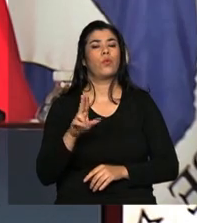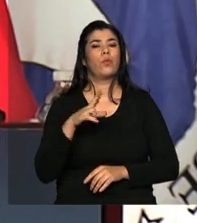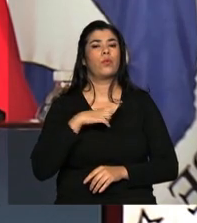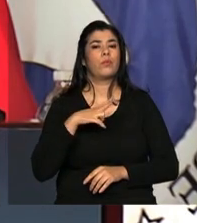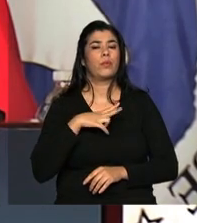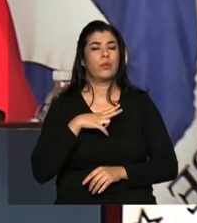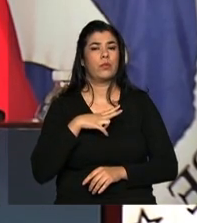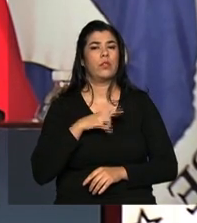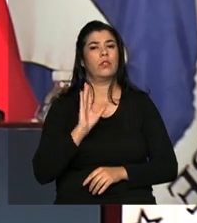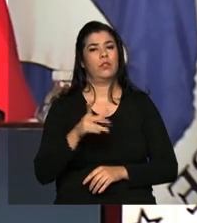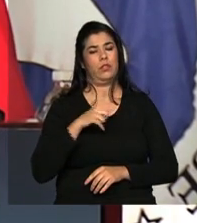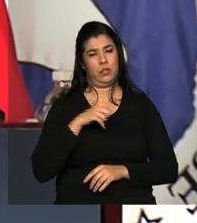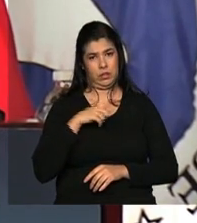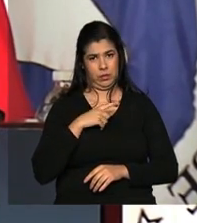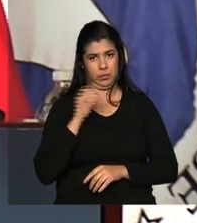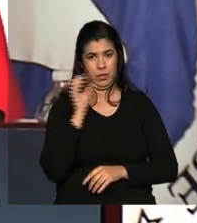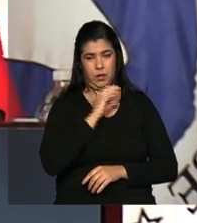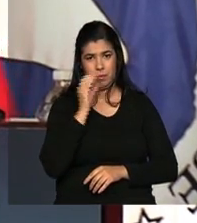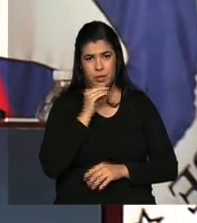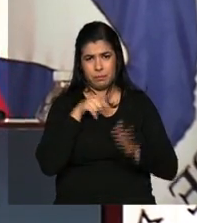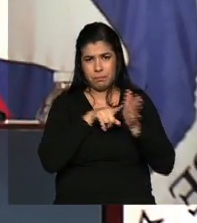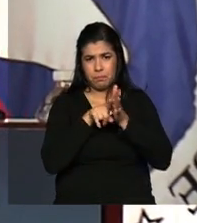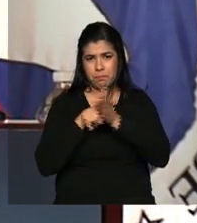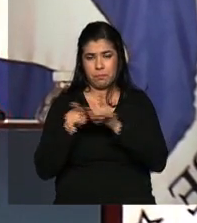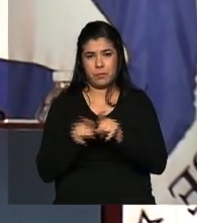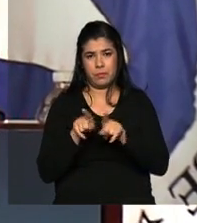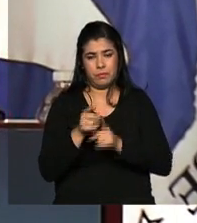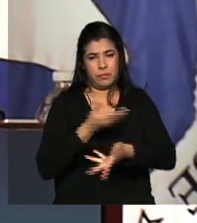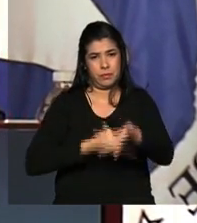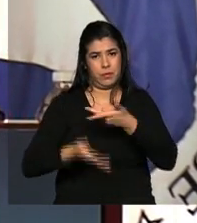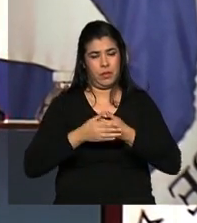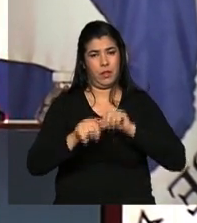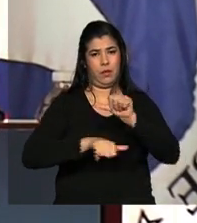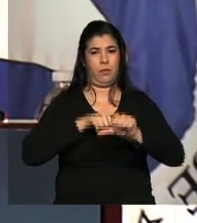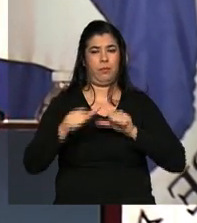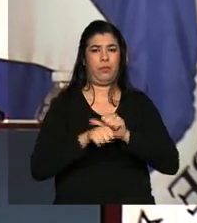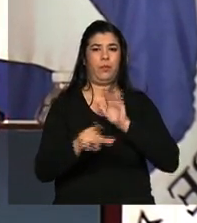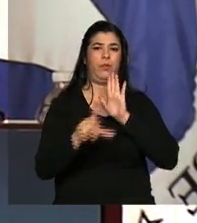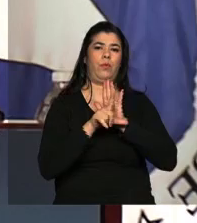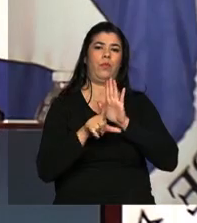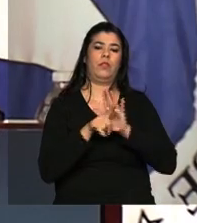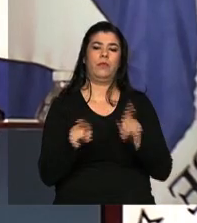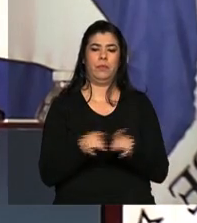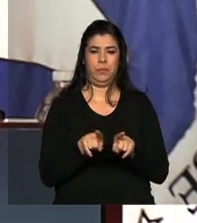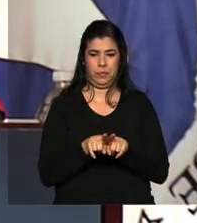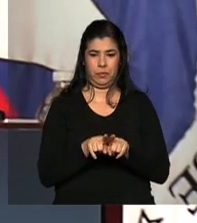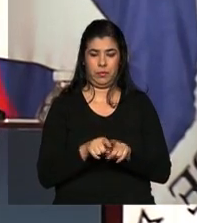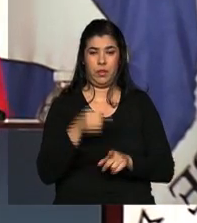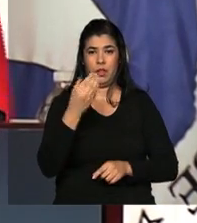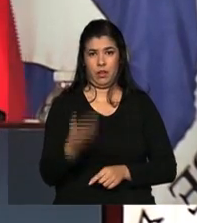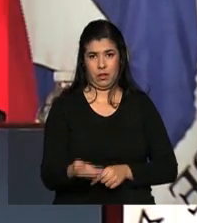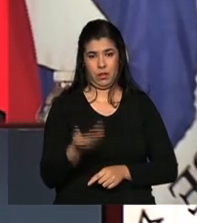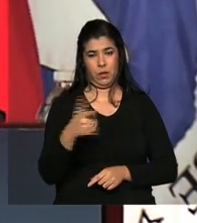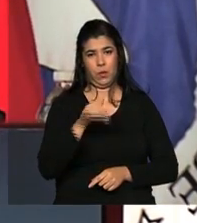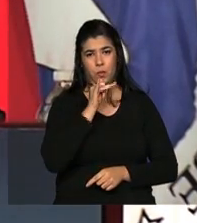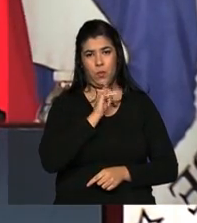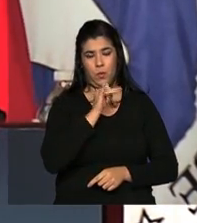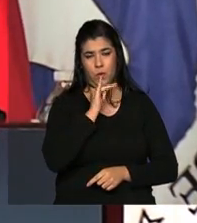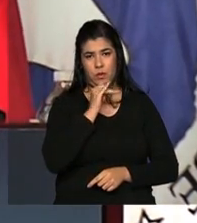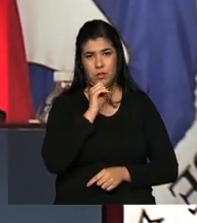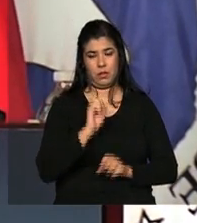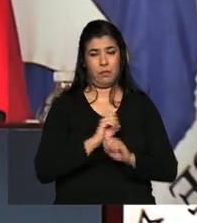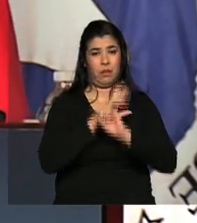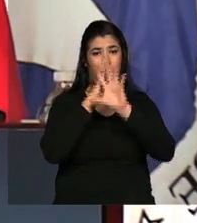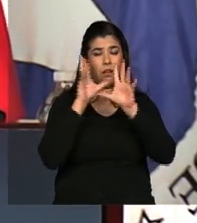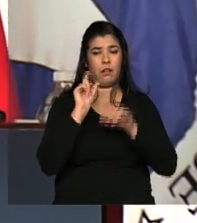as quais temos rapidamente analisado e atendido desde a mudança da lei. Esse é outro exemplo